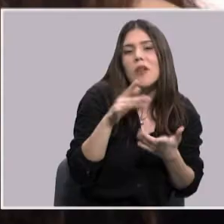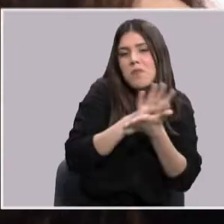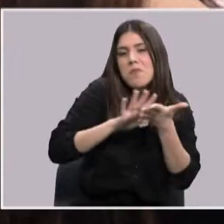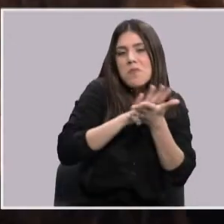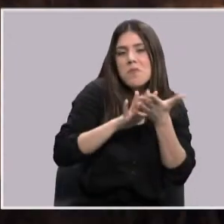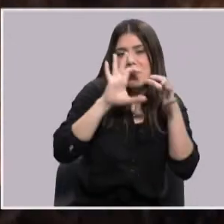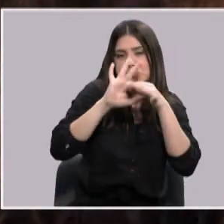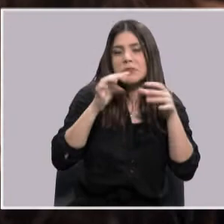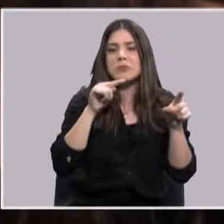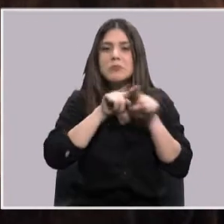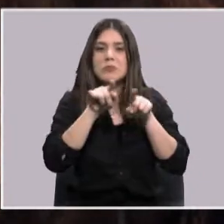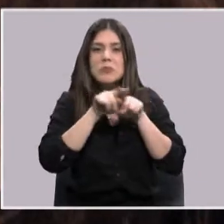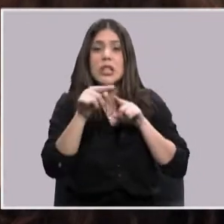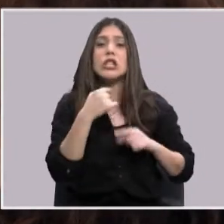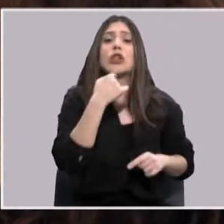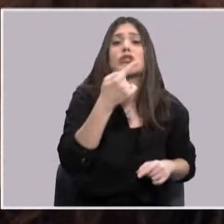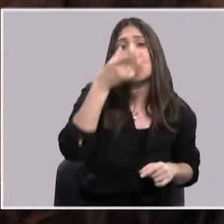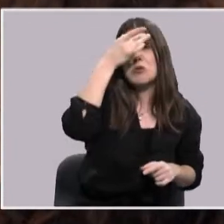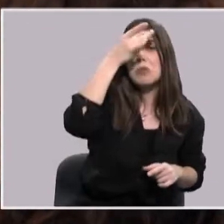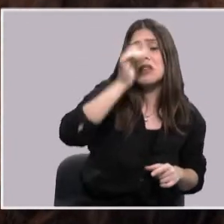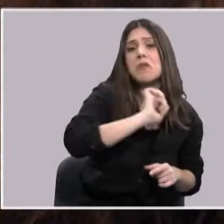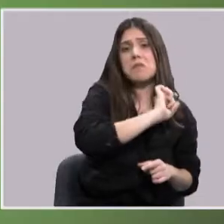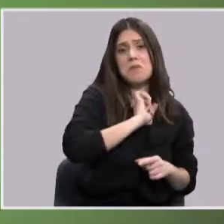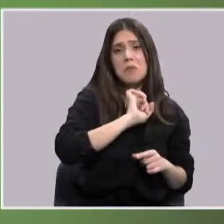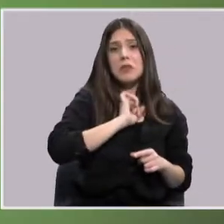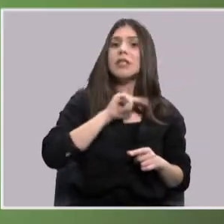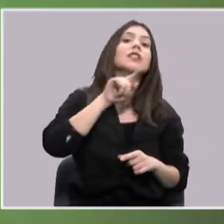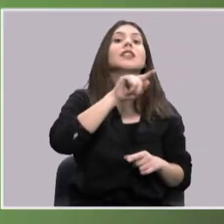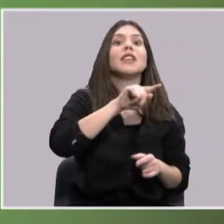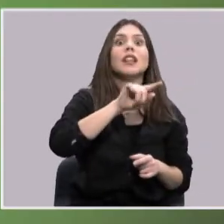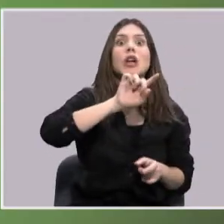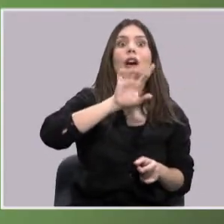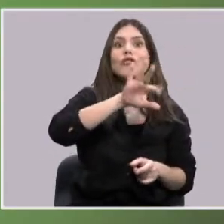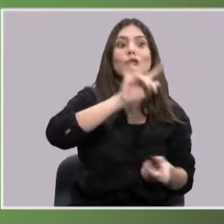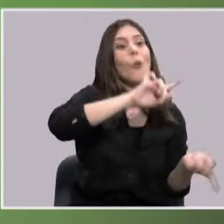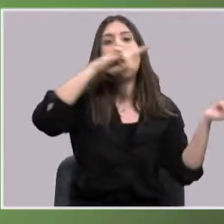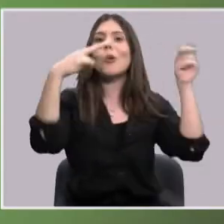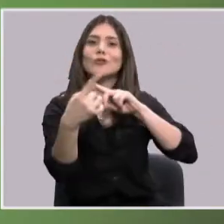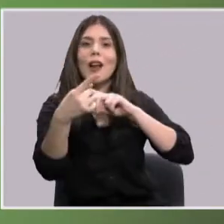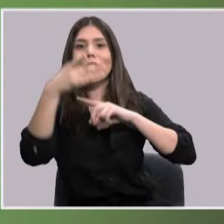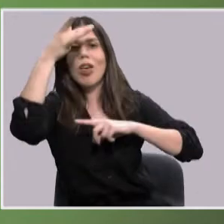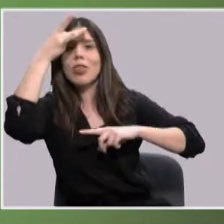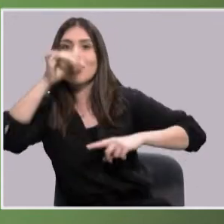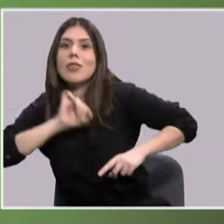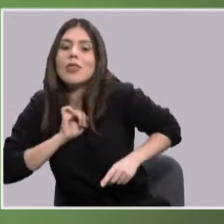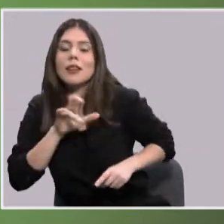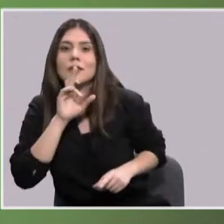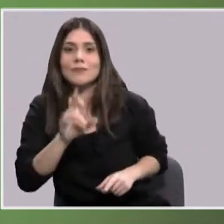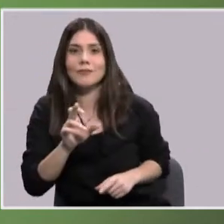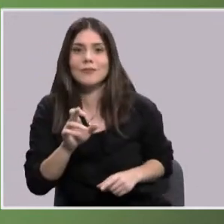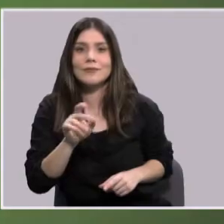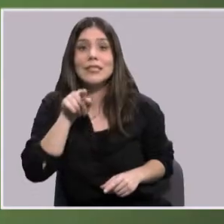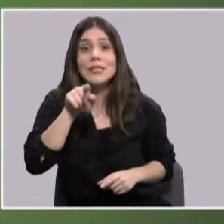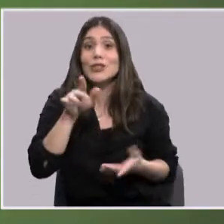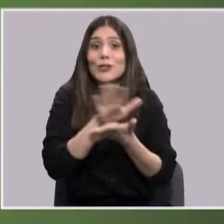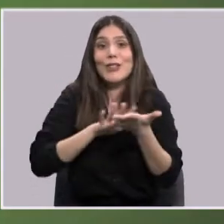questões basilares da política. Nós dissemos a nossa opinião e o professor pôs-nos literalmente com o polo oposto daquilo a que nós